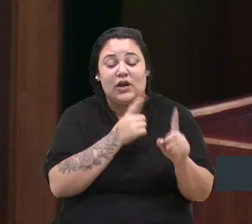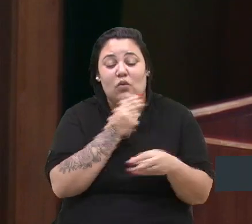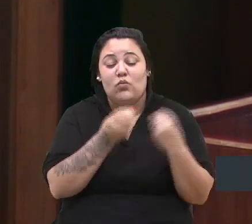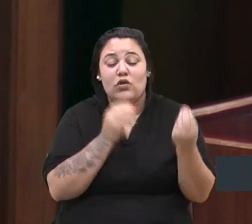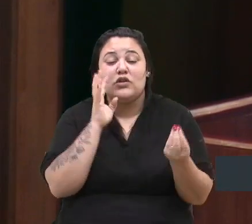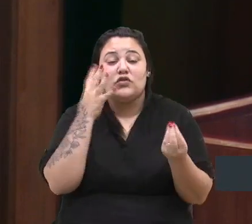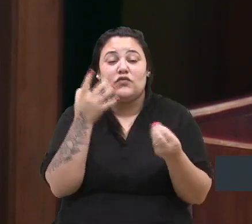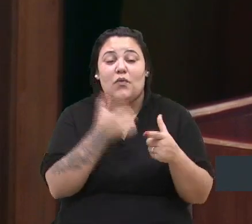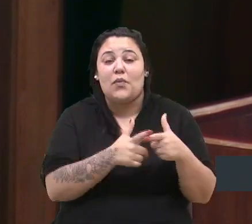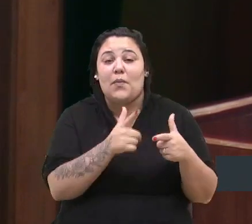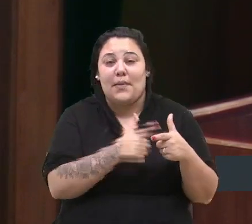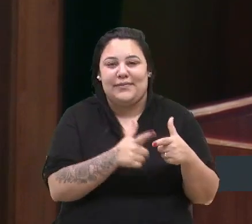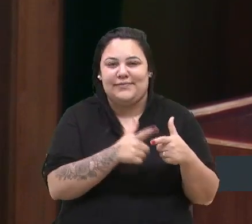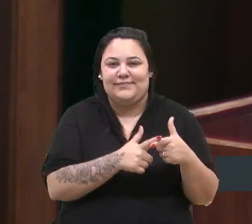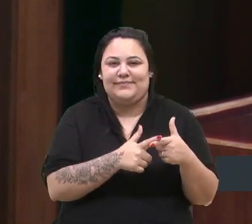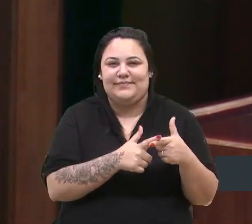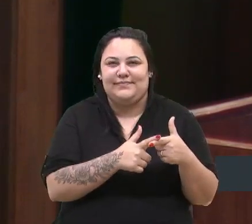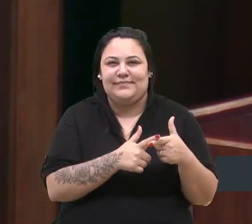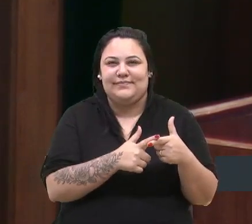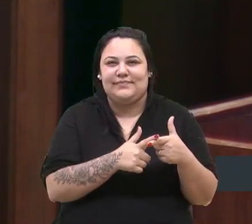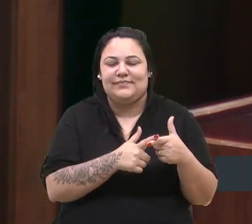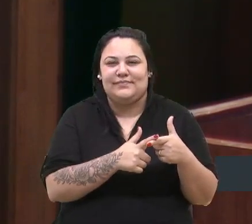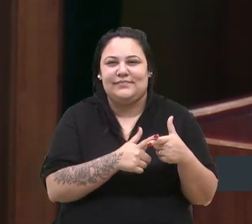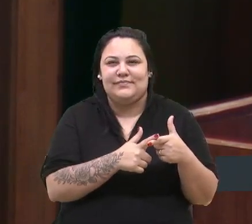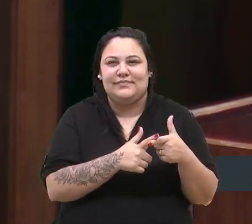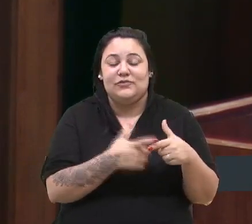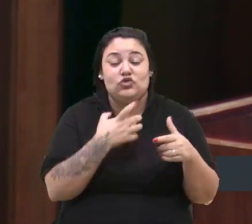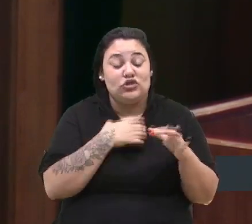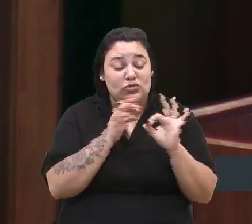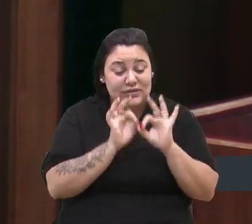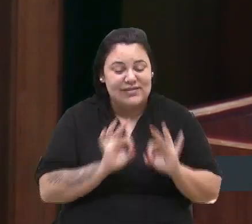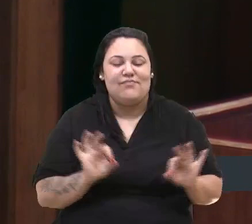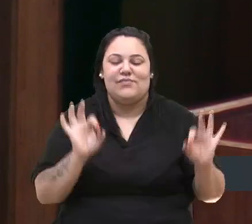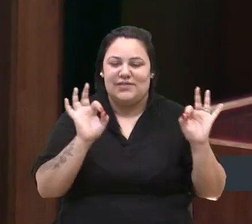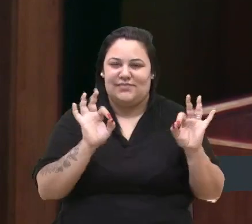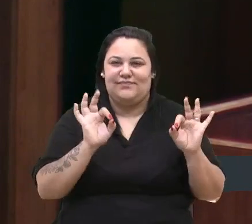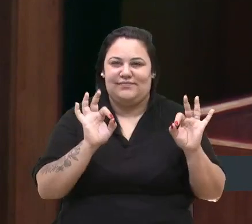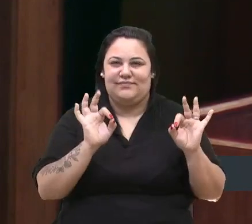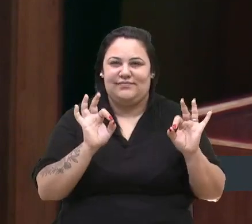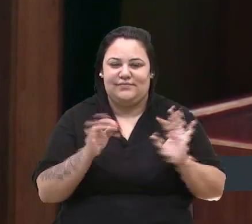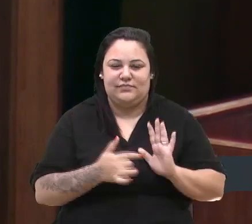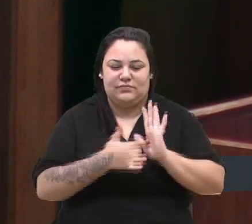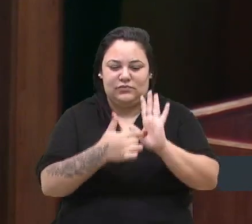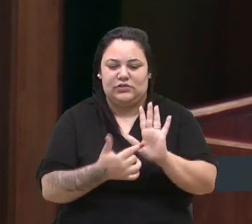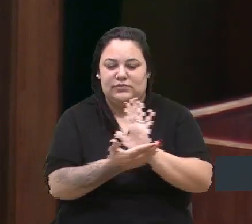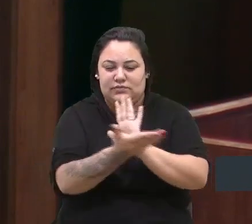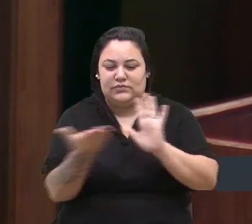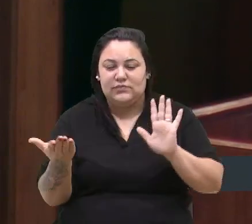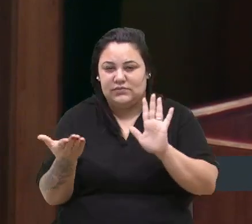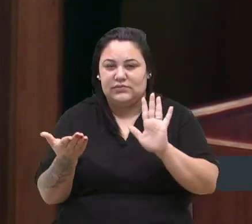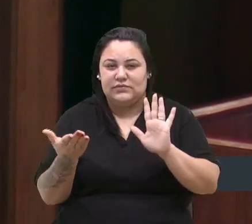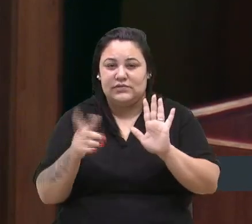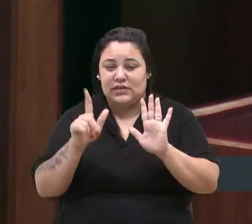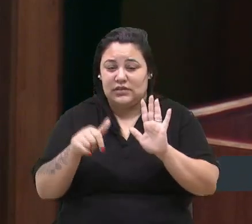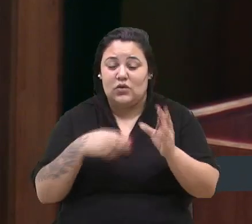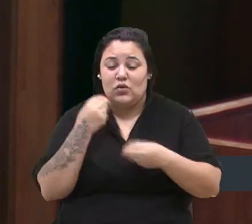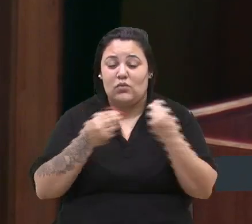problemas aonde ela existe e trazer para nós essa